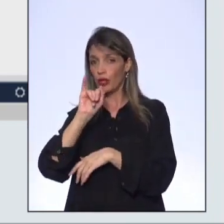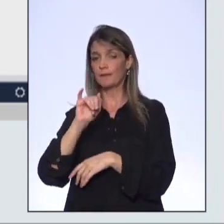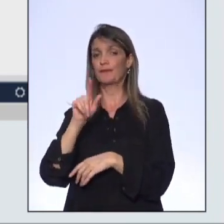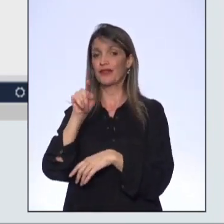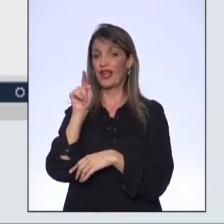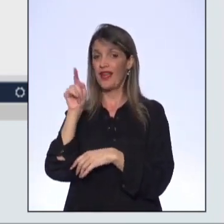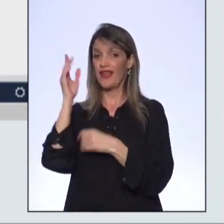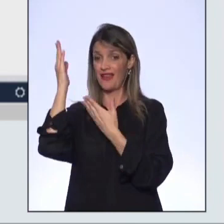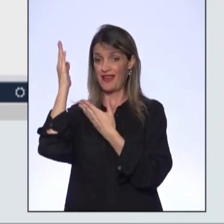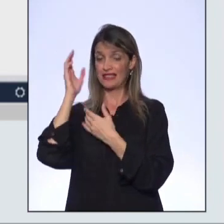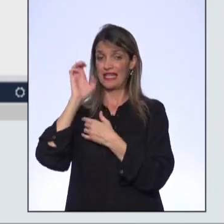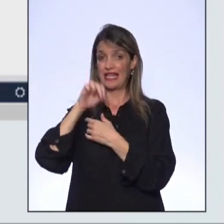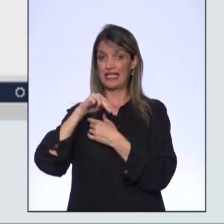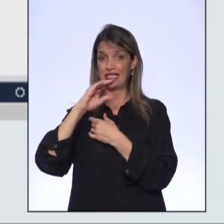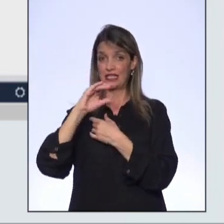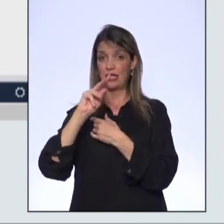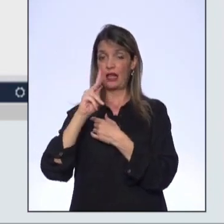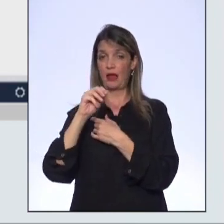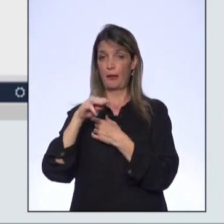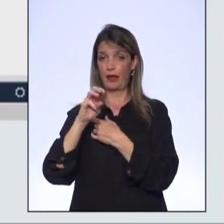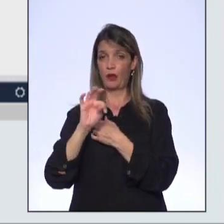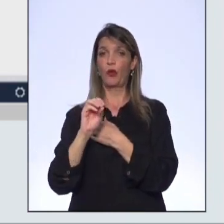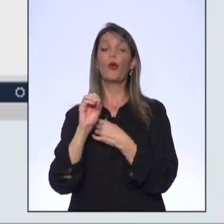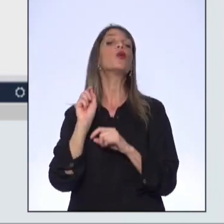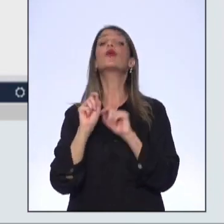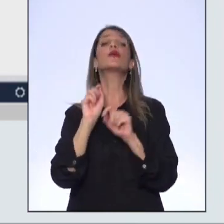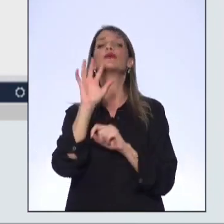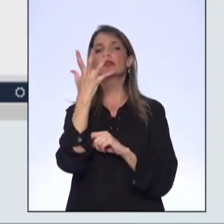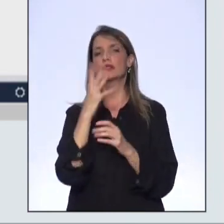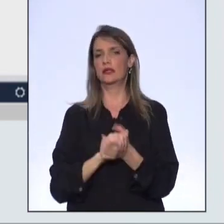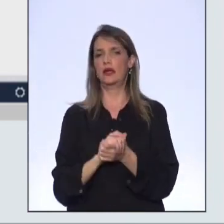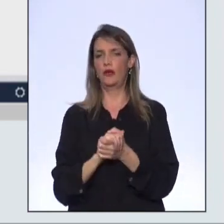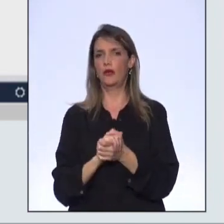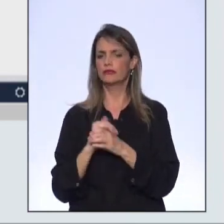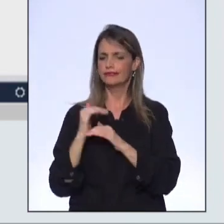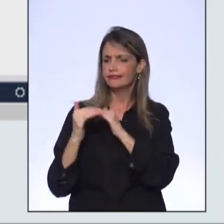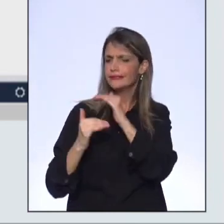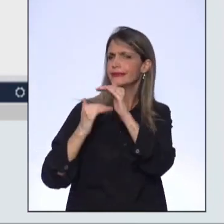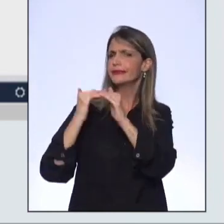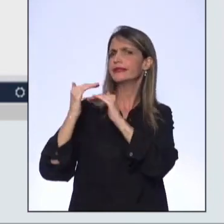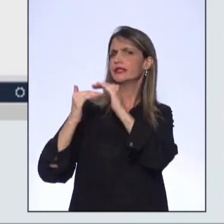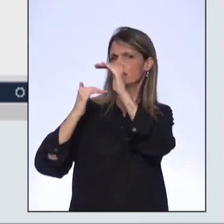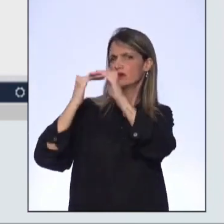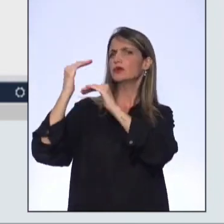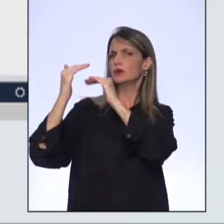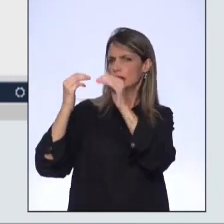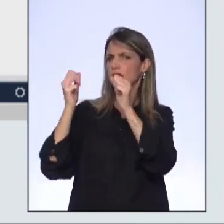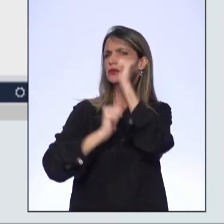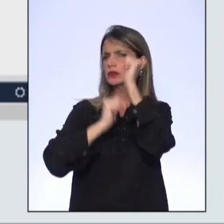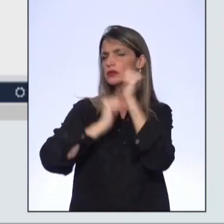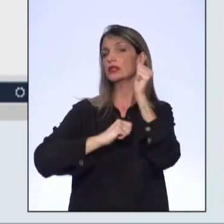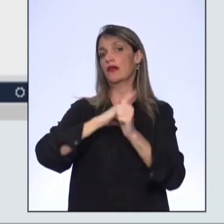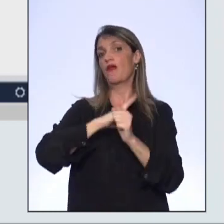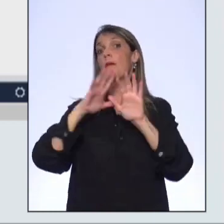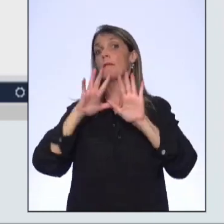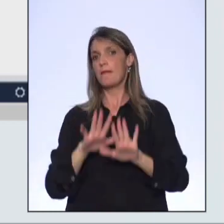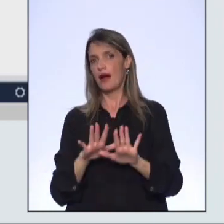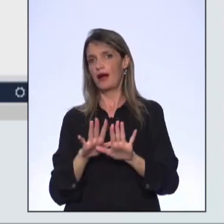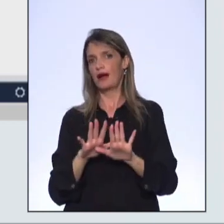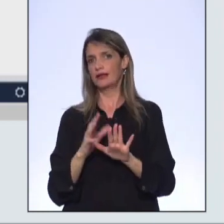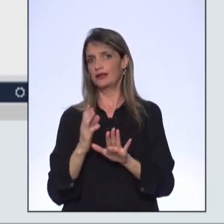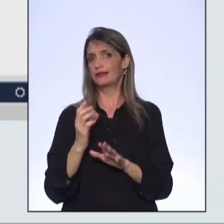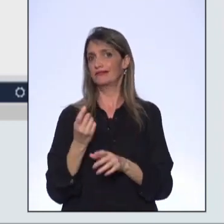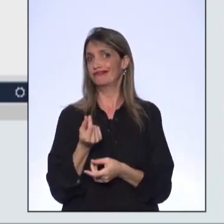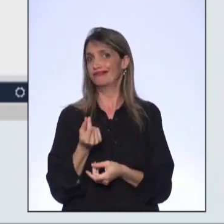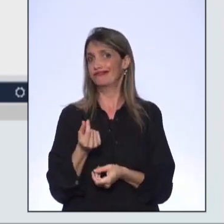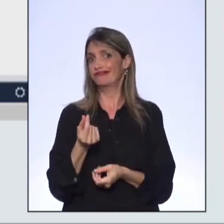um pequeno efeito positivo, pois ocorreu um relativo desenvolvimento da indústria. Porém, o custo foi alto, pois